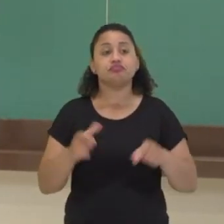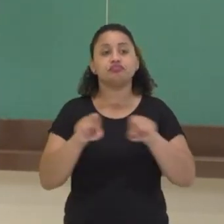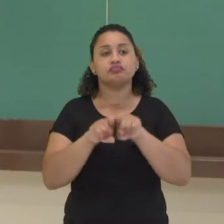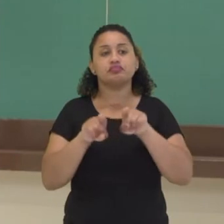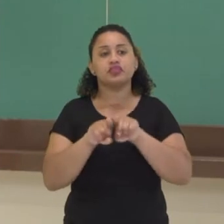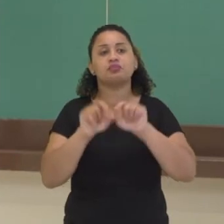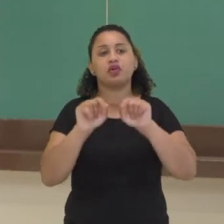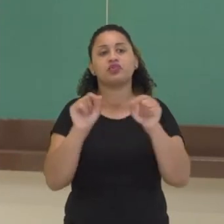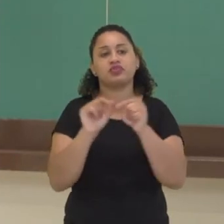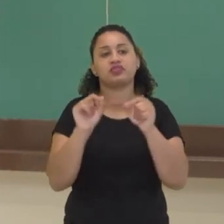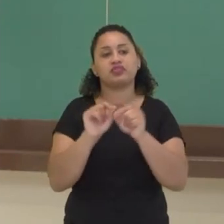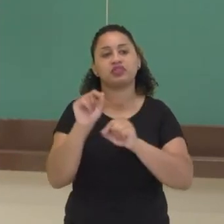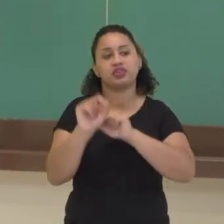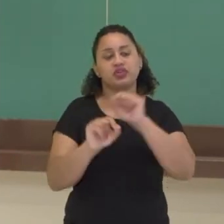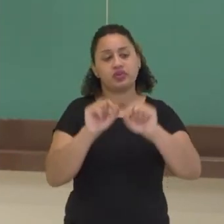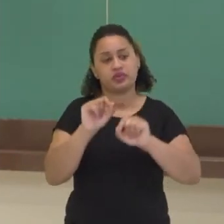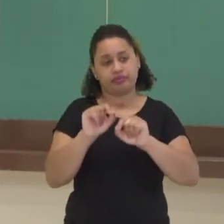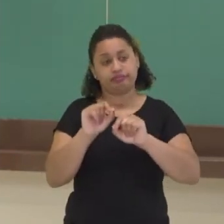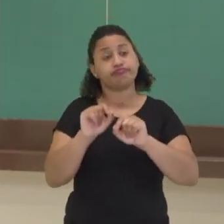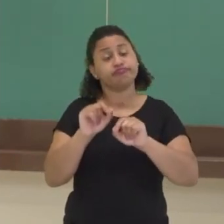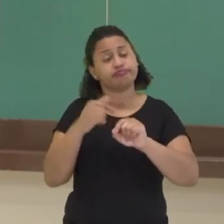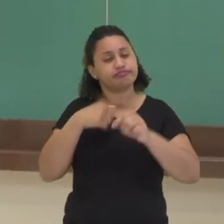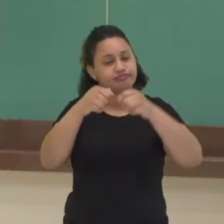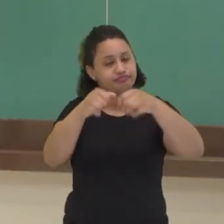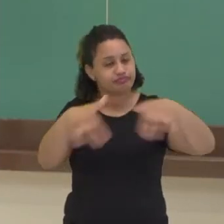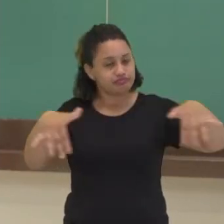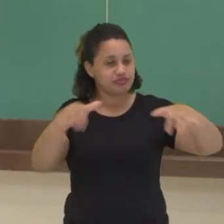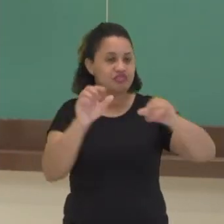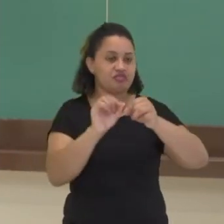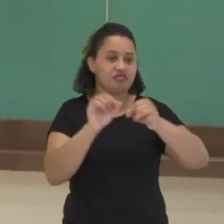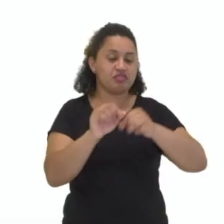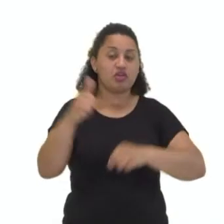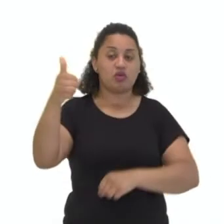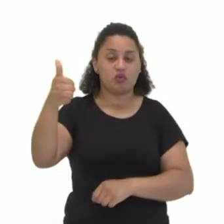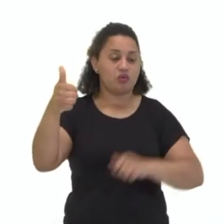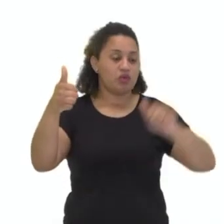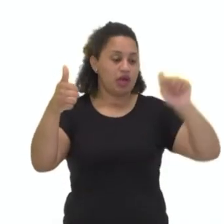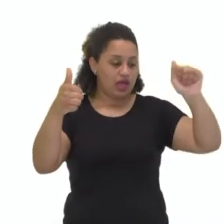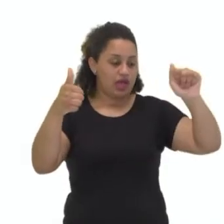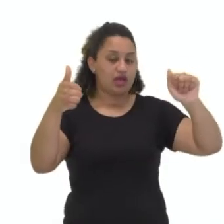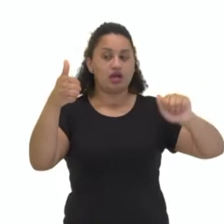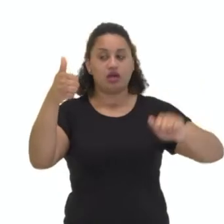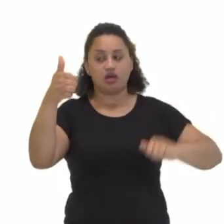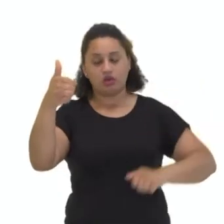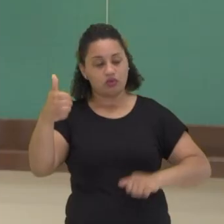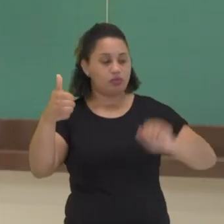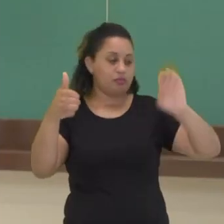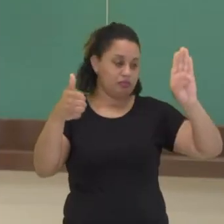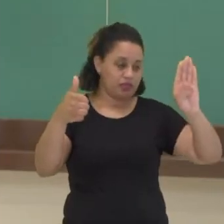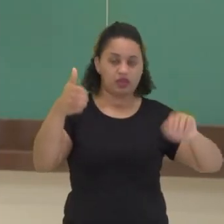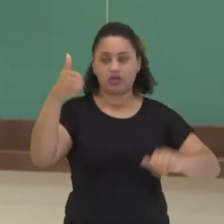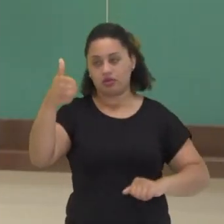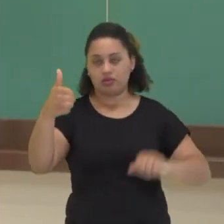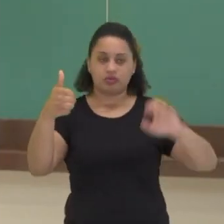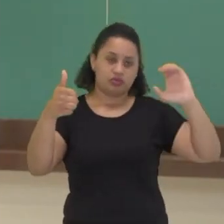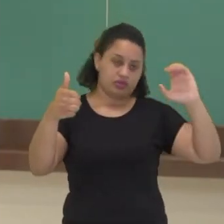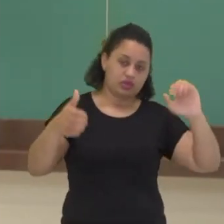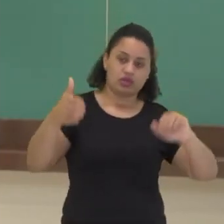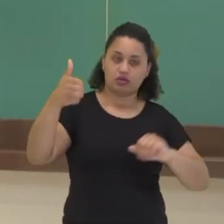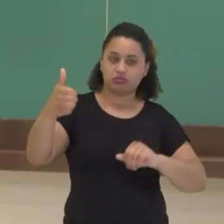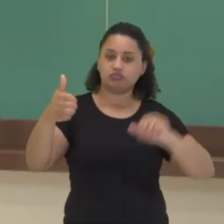né? Multiplicando. Então, veja que eu tenho vários caminhos, porém eu chego no mesmo resultado, que